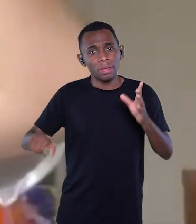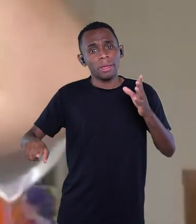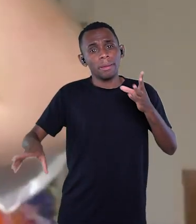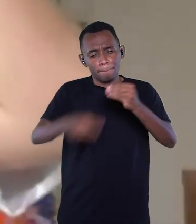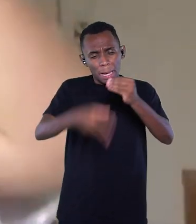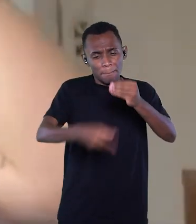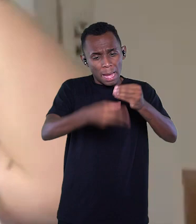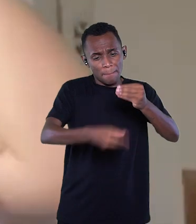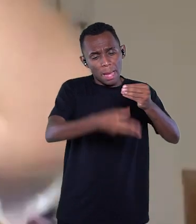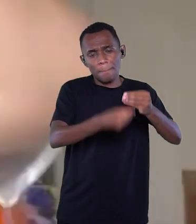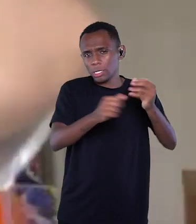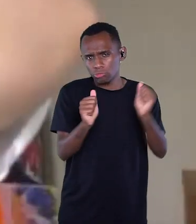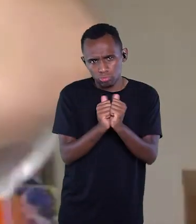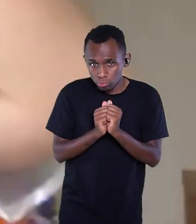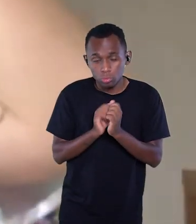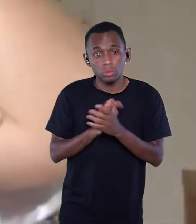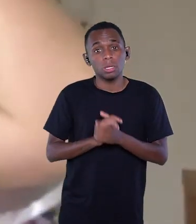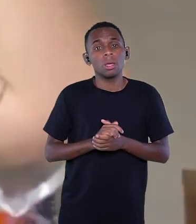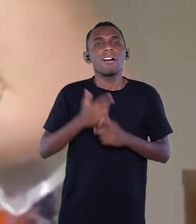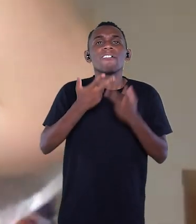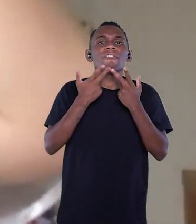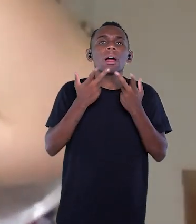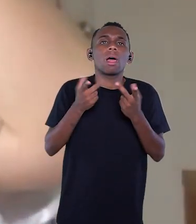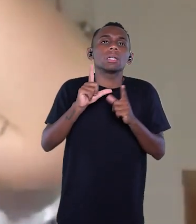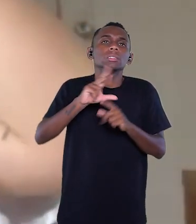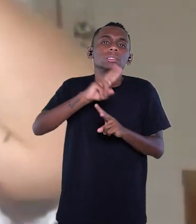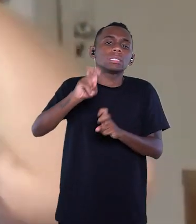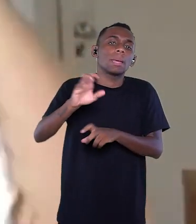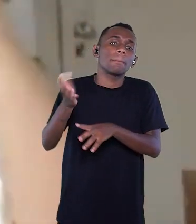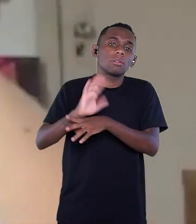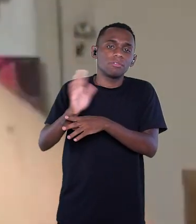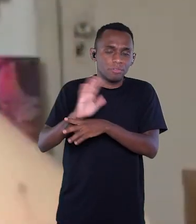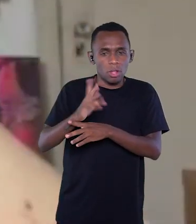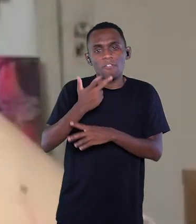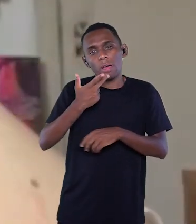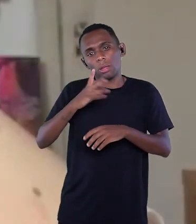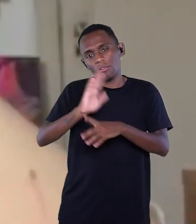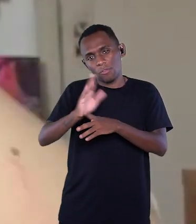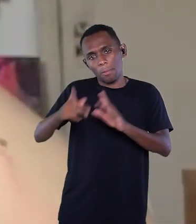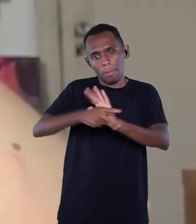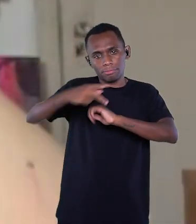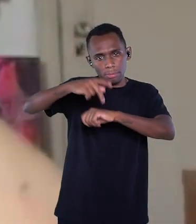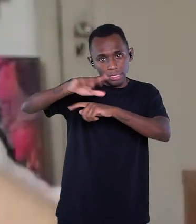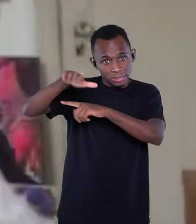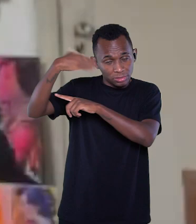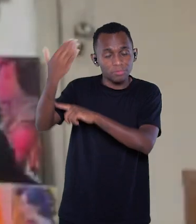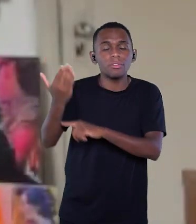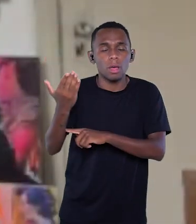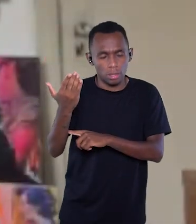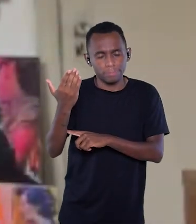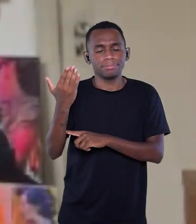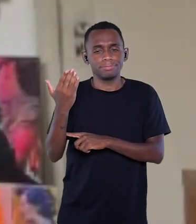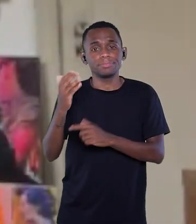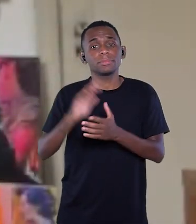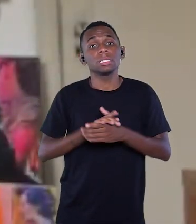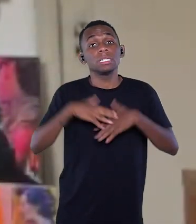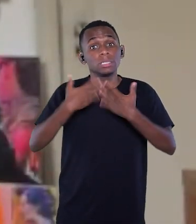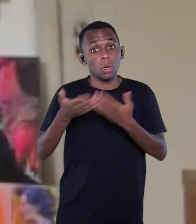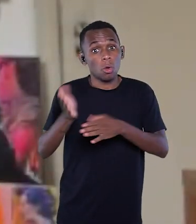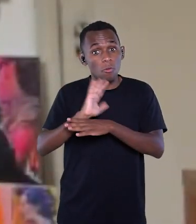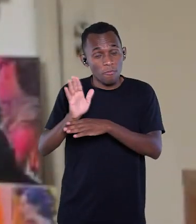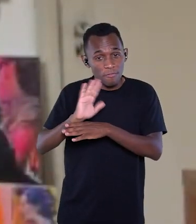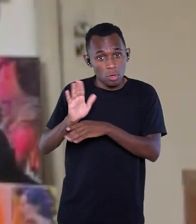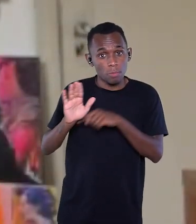outra. Então, quando eu falo sobre cinema, eu falo sobre o filme The Watermelon Woman, da Cherry Dooney, e esse